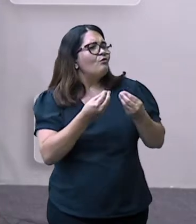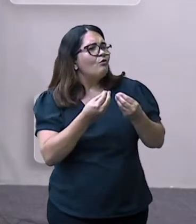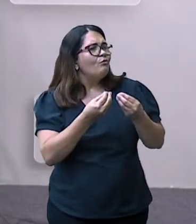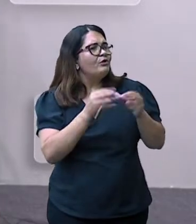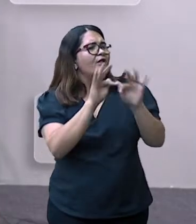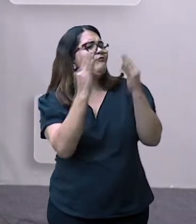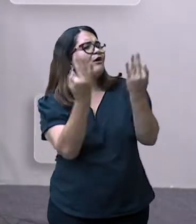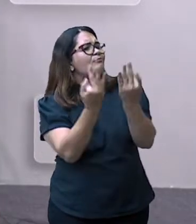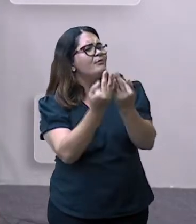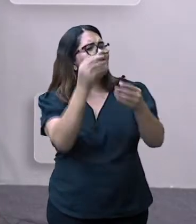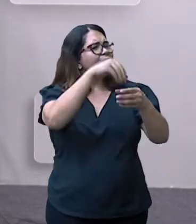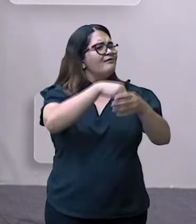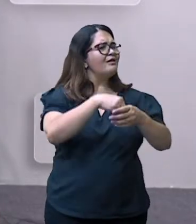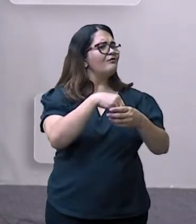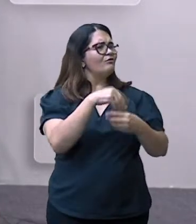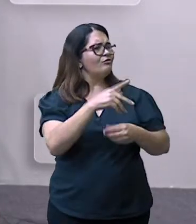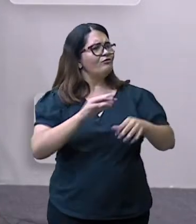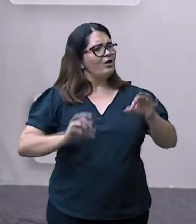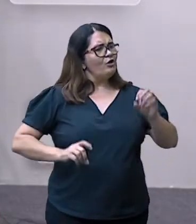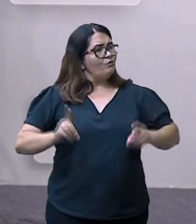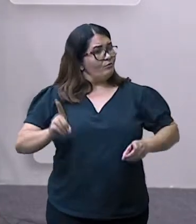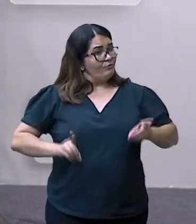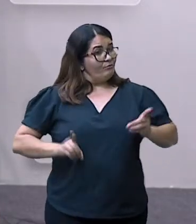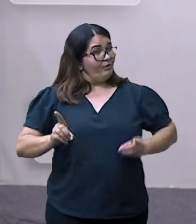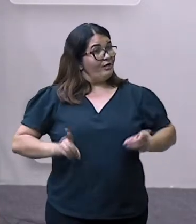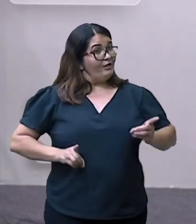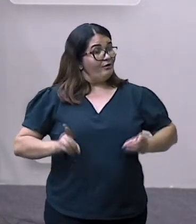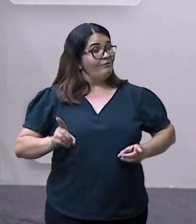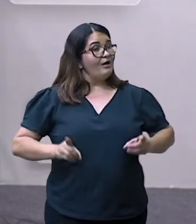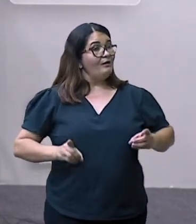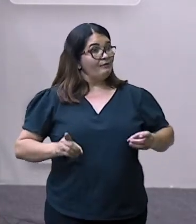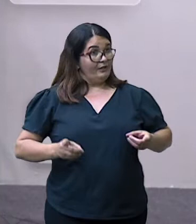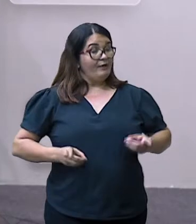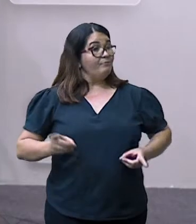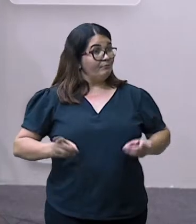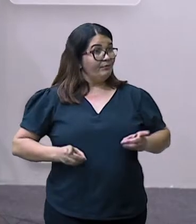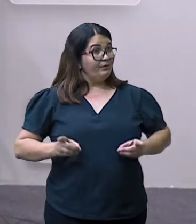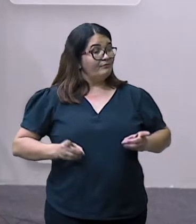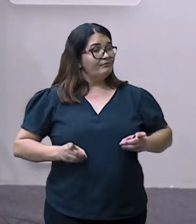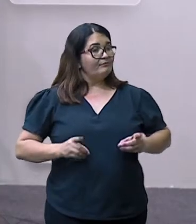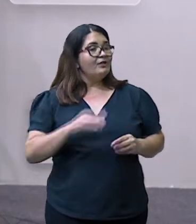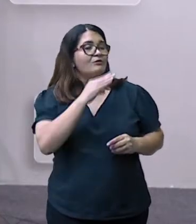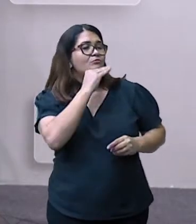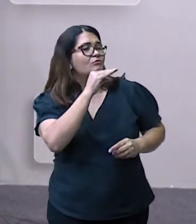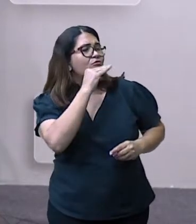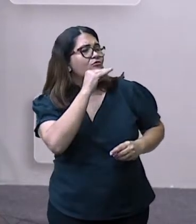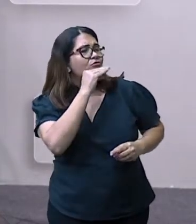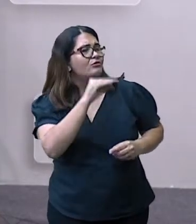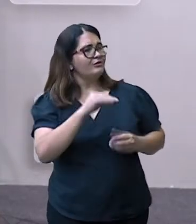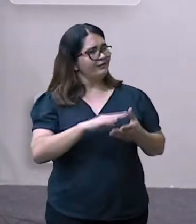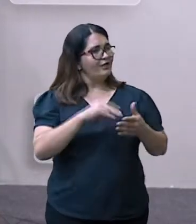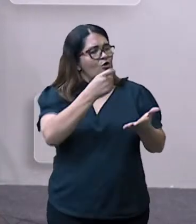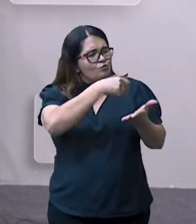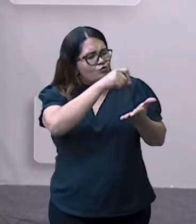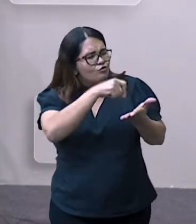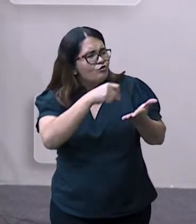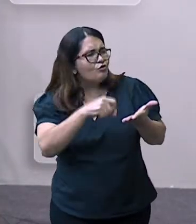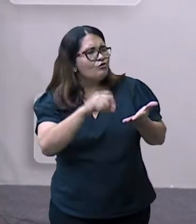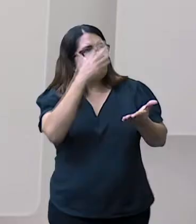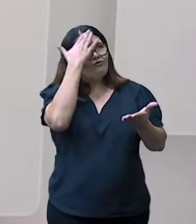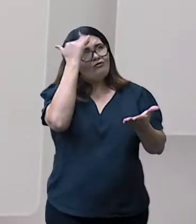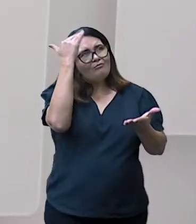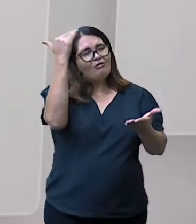Eu acho que pouquíssimas pessoas sabem, né? Ou pelo menos aquelas que ainda não tiveram o prazer de ler